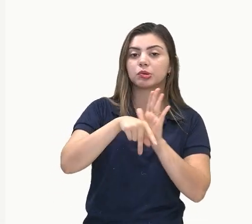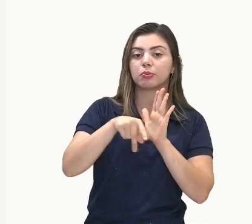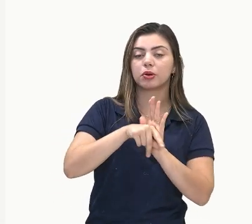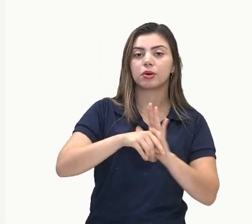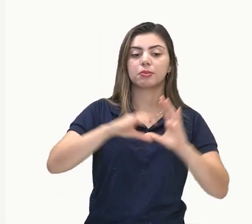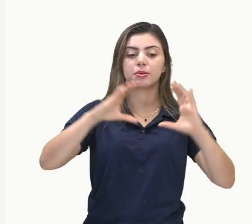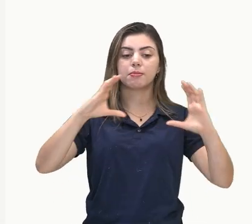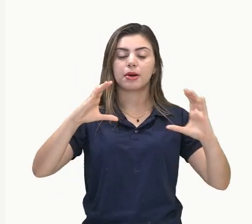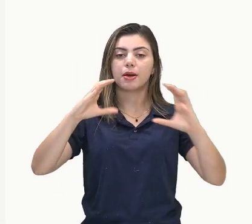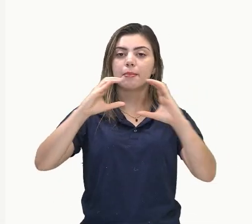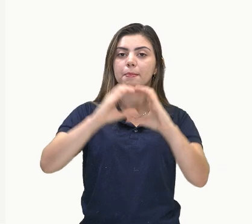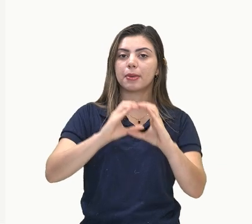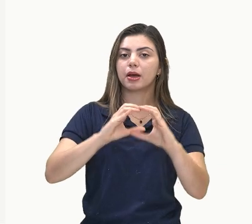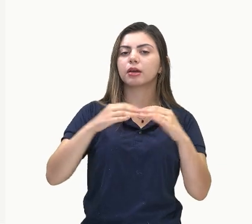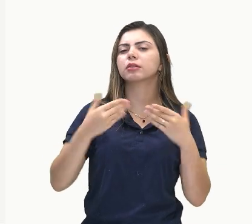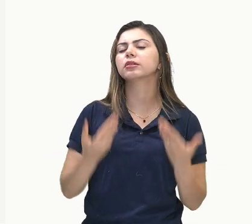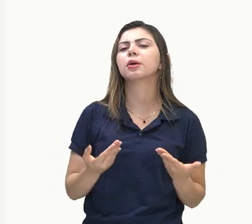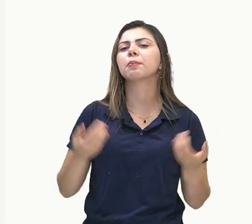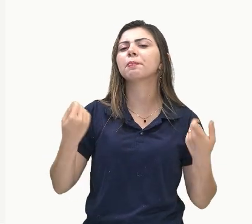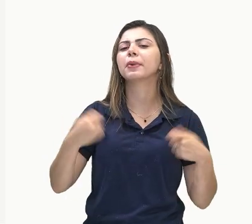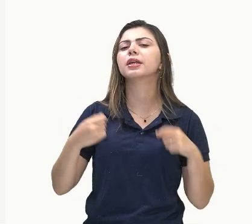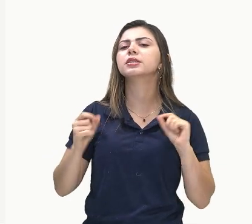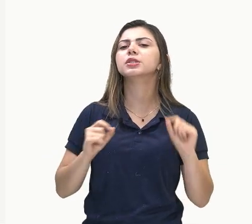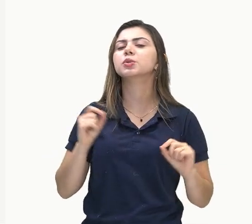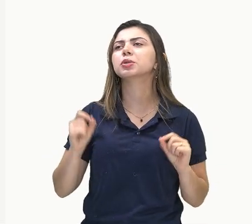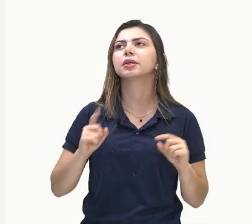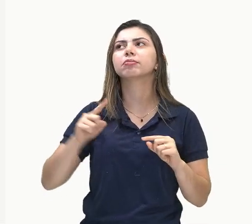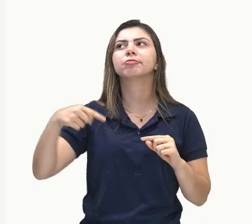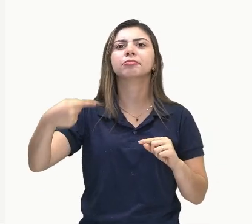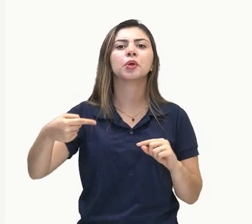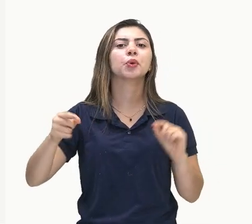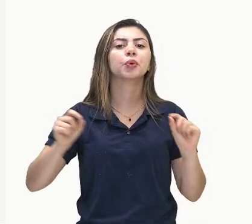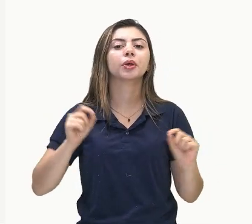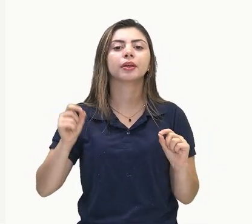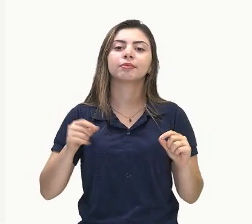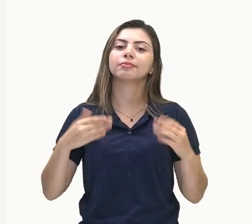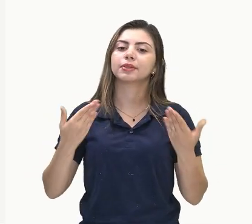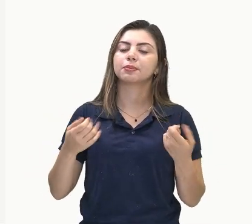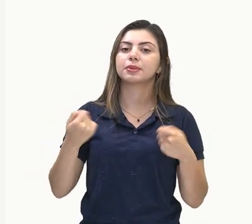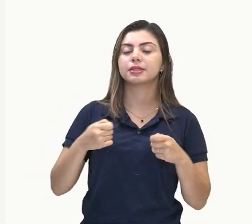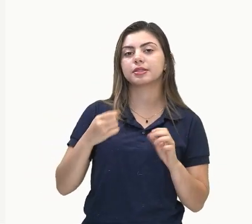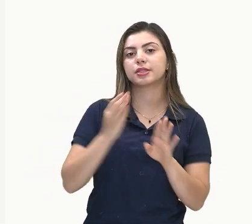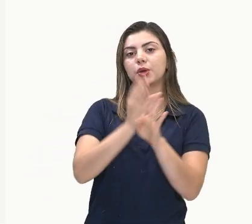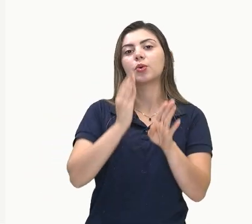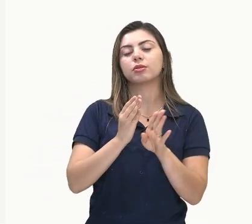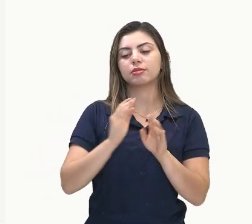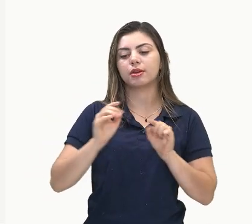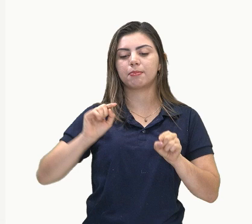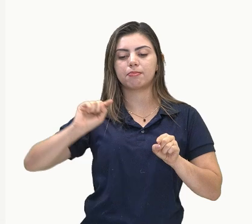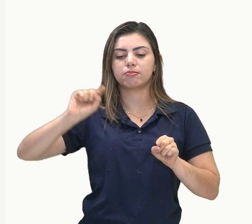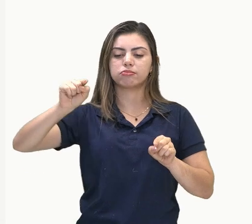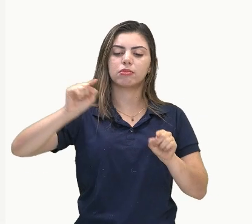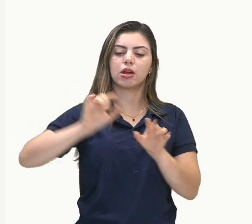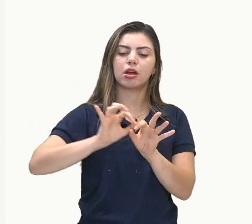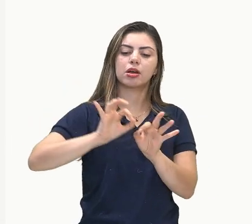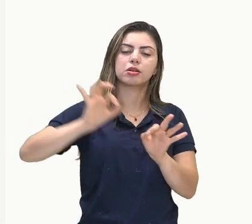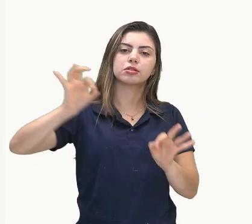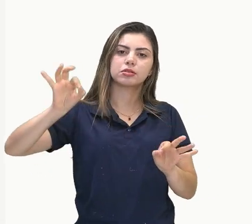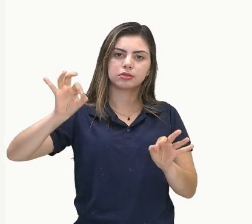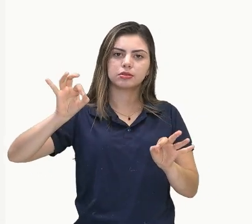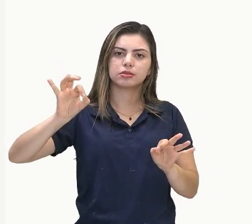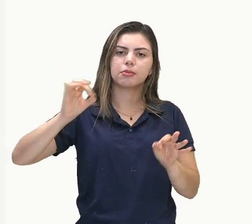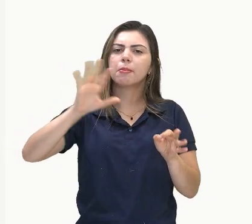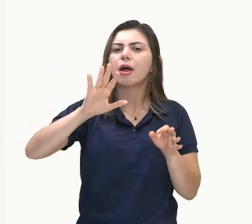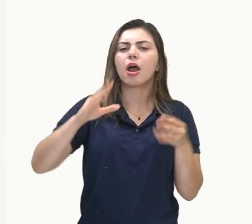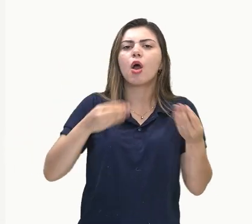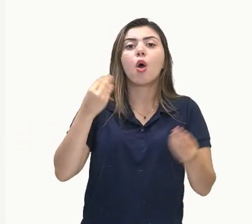aqui, o que é necessário a gente fazer agora? Encontrar essa distância. Para encontrar essa distância,